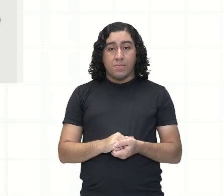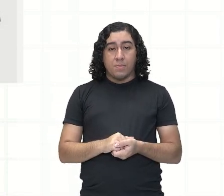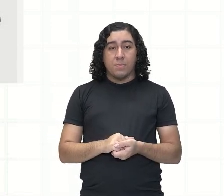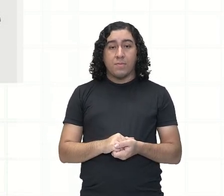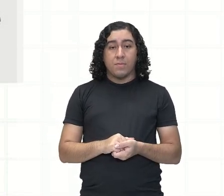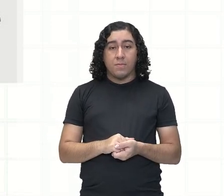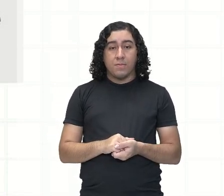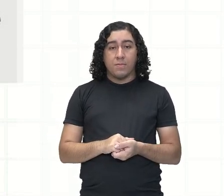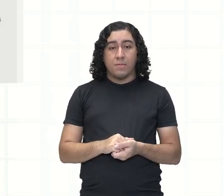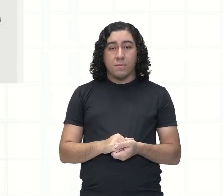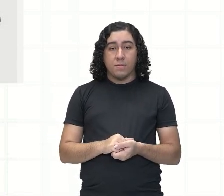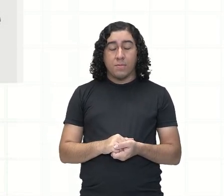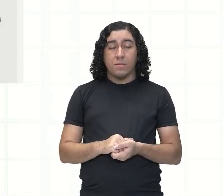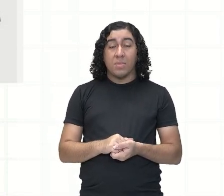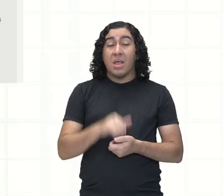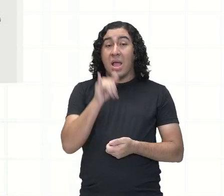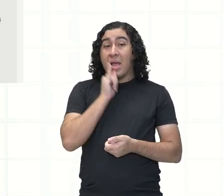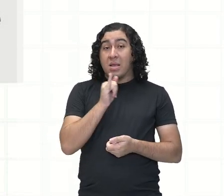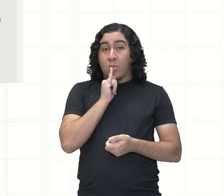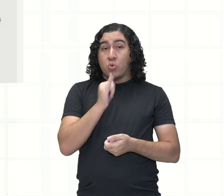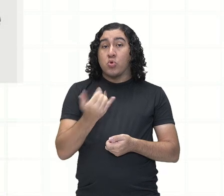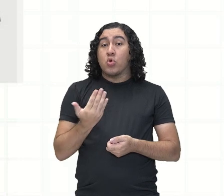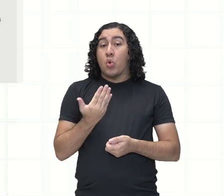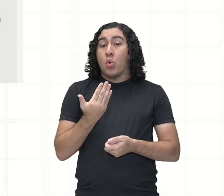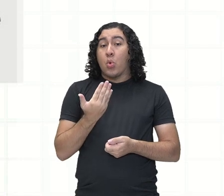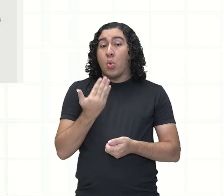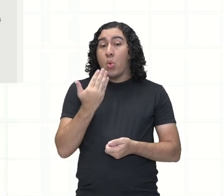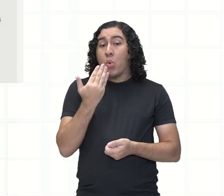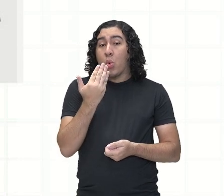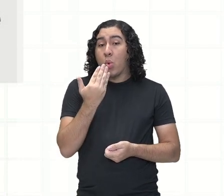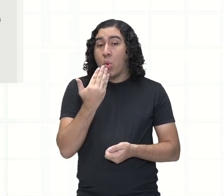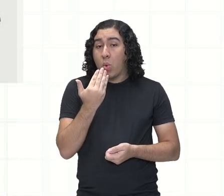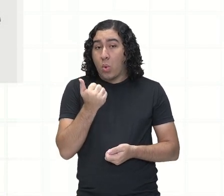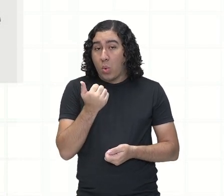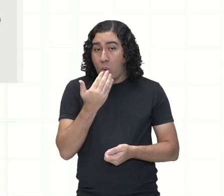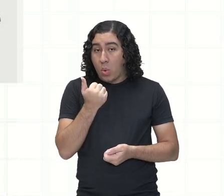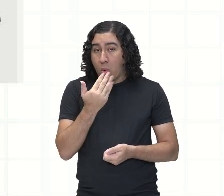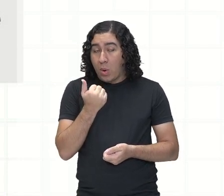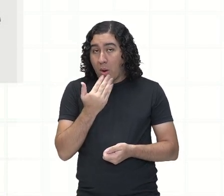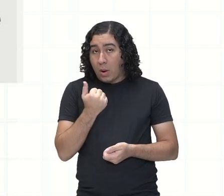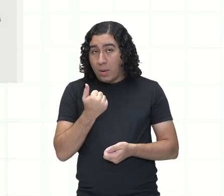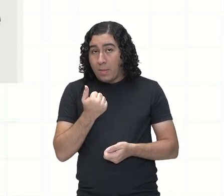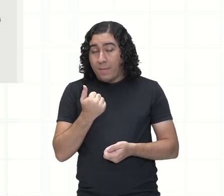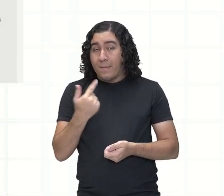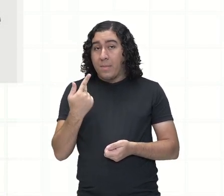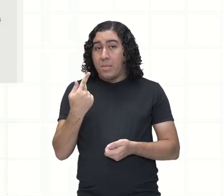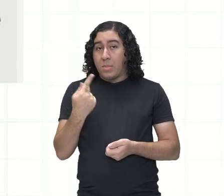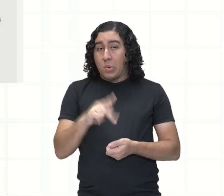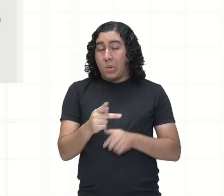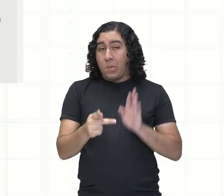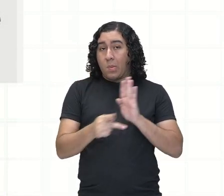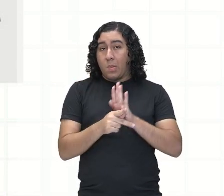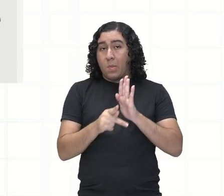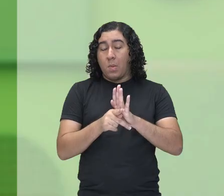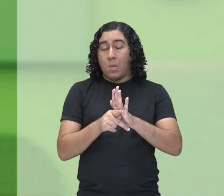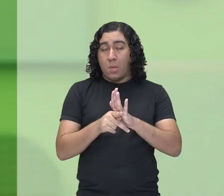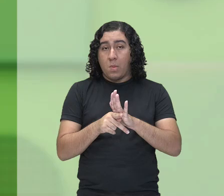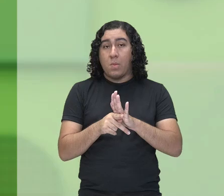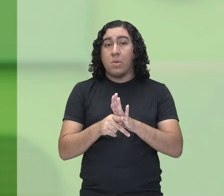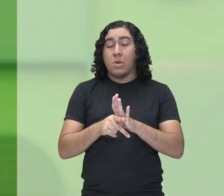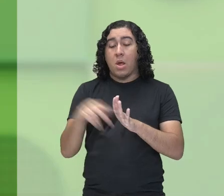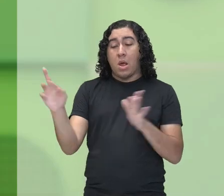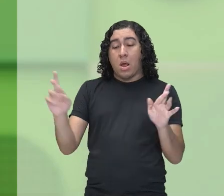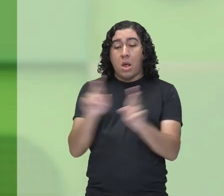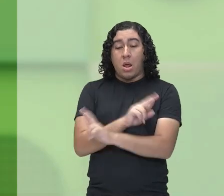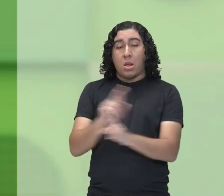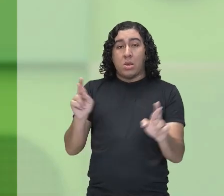canibalizam ovos de outras espécies, tá bom? Em condições de escassez de alimentos. Então, esses daí são relações ecológicas